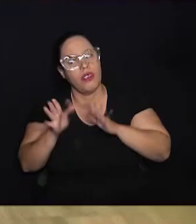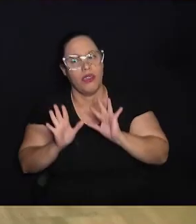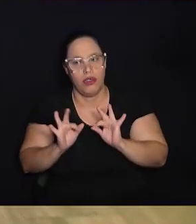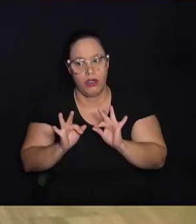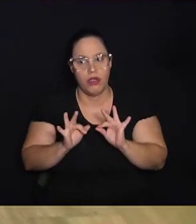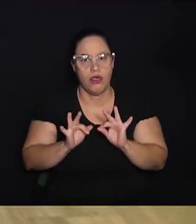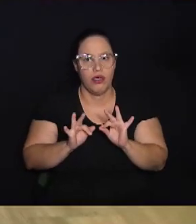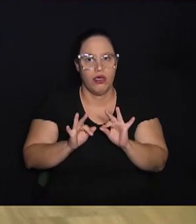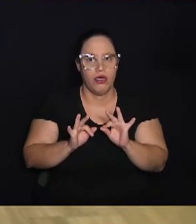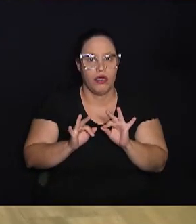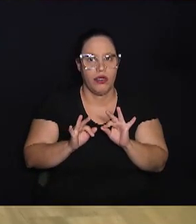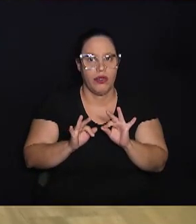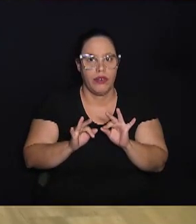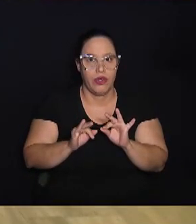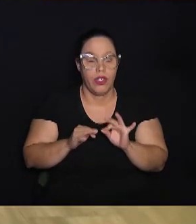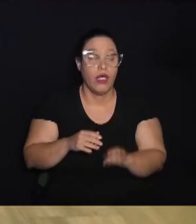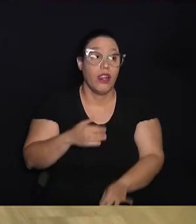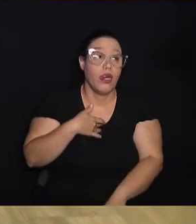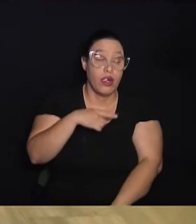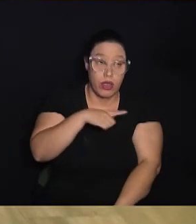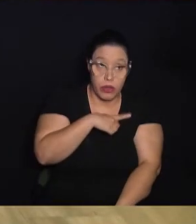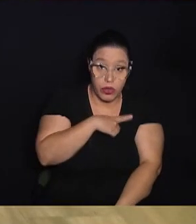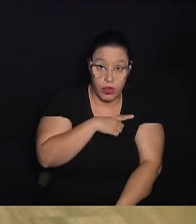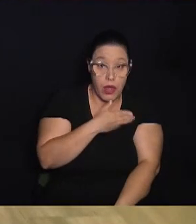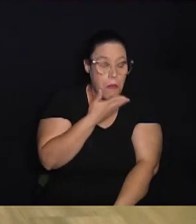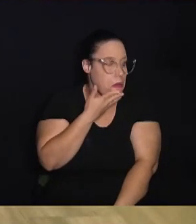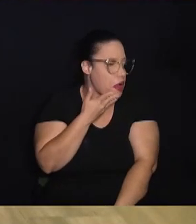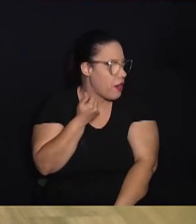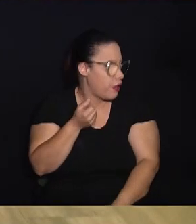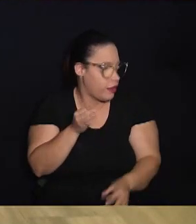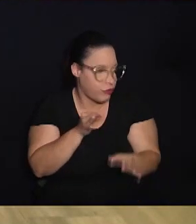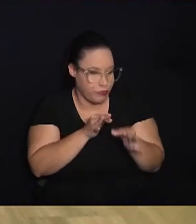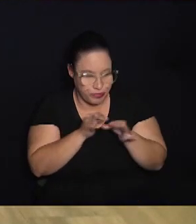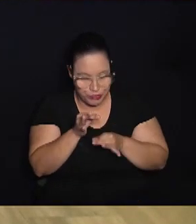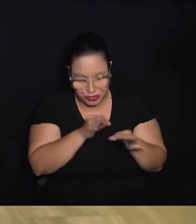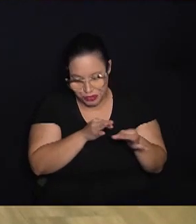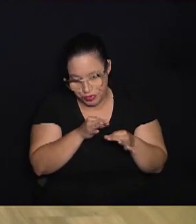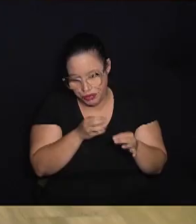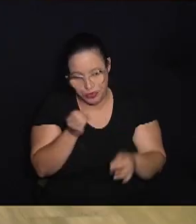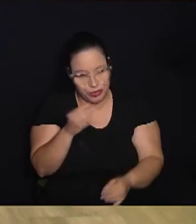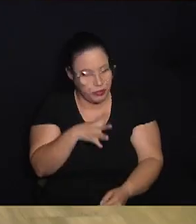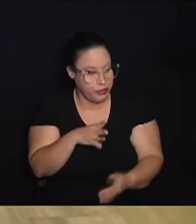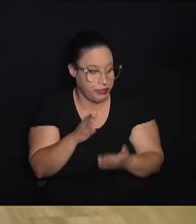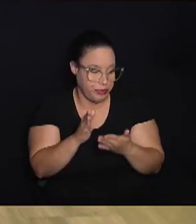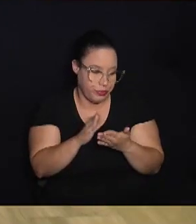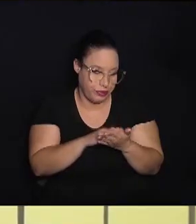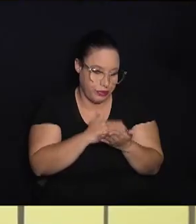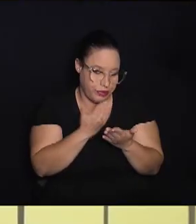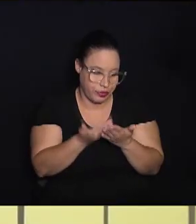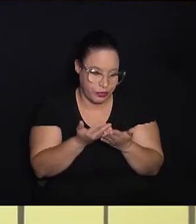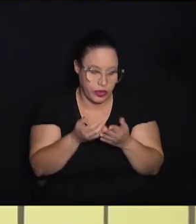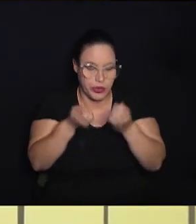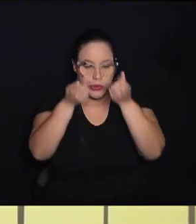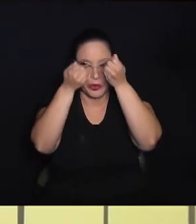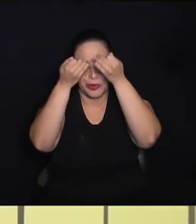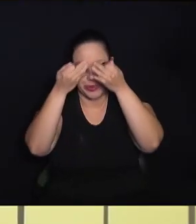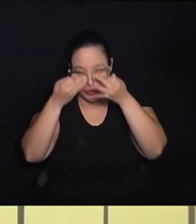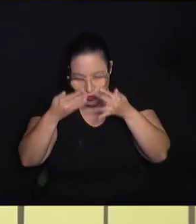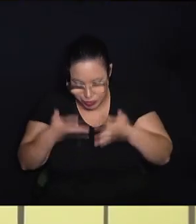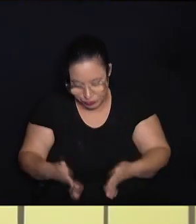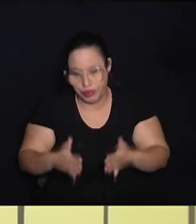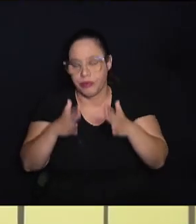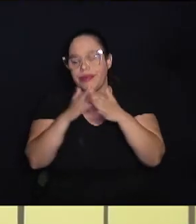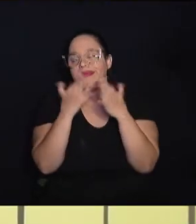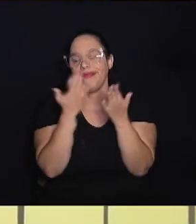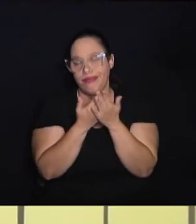que eu eu tenho para mim que assim a melhor forma de fazer isso de formar novos leitores é através do assim da educação da escola a gente